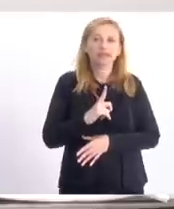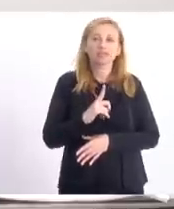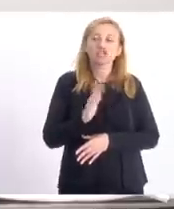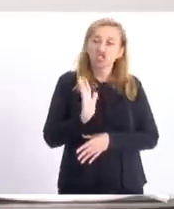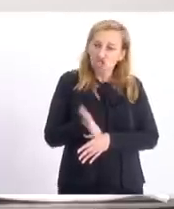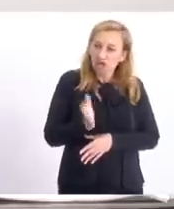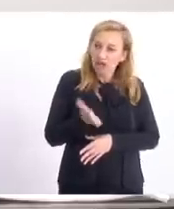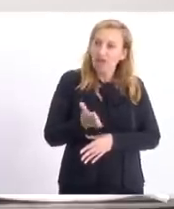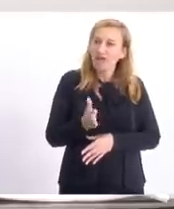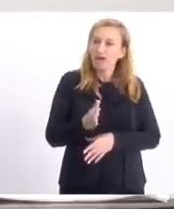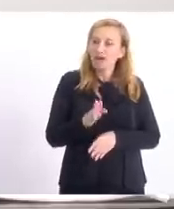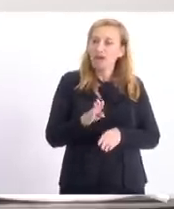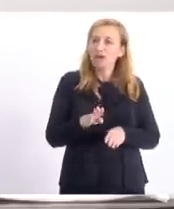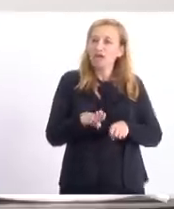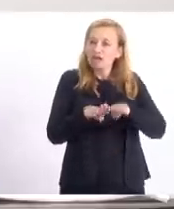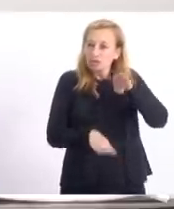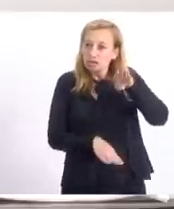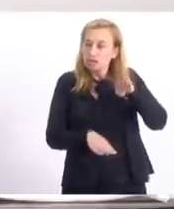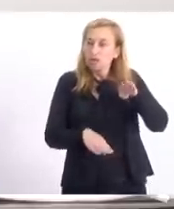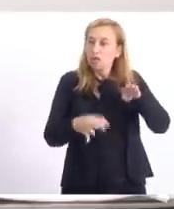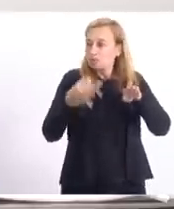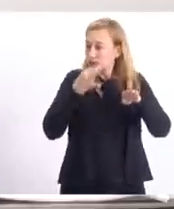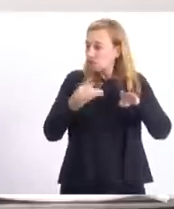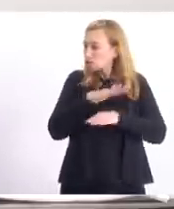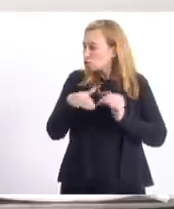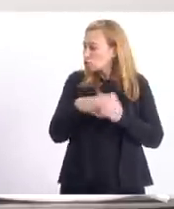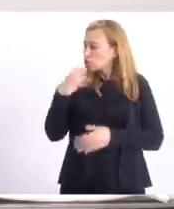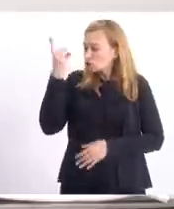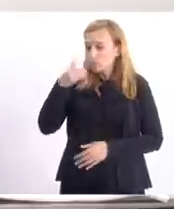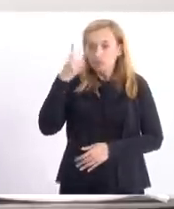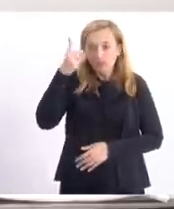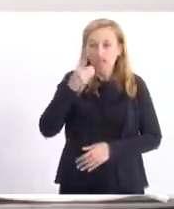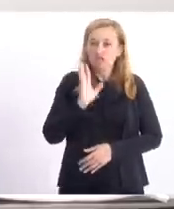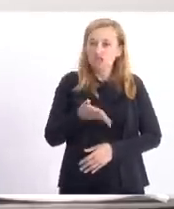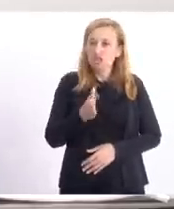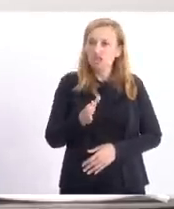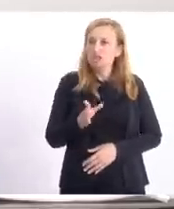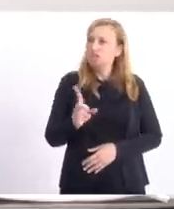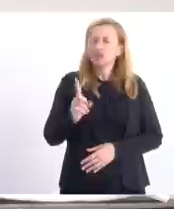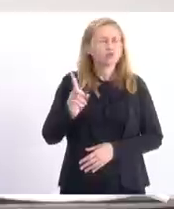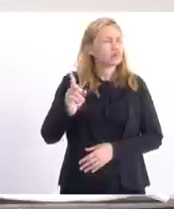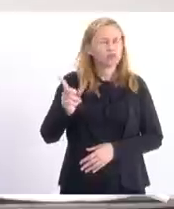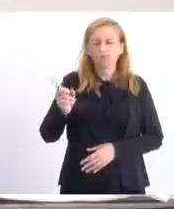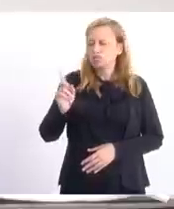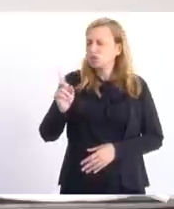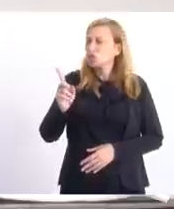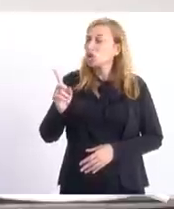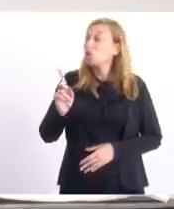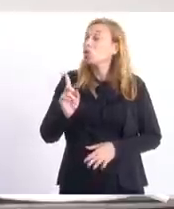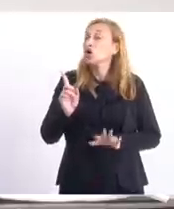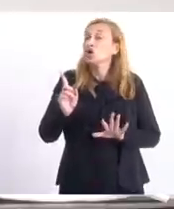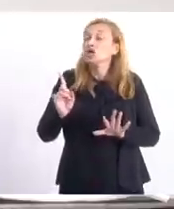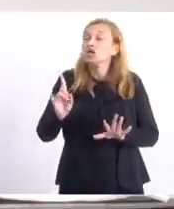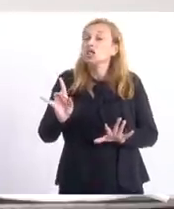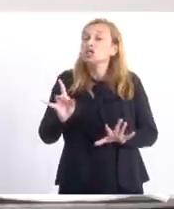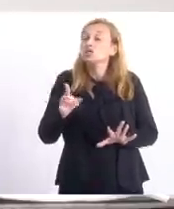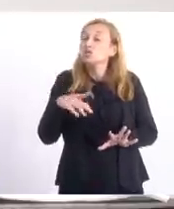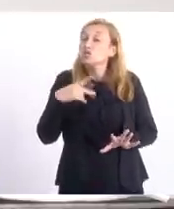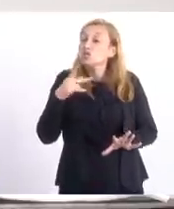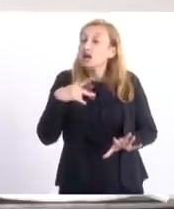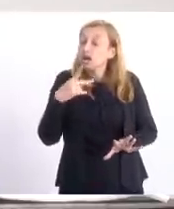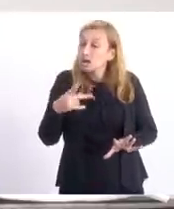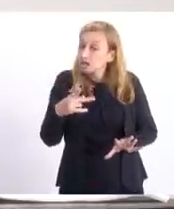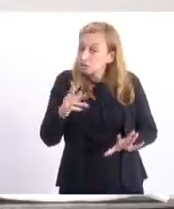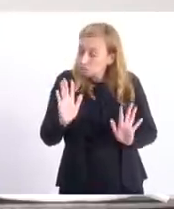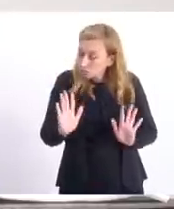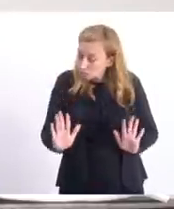é, na opinião dos deputados, Márcio, já é... Desculpe, eu não falei isso, não. Não. É. Eu estou contextualizando a sua